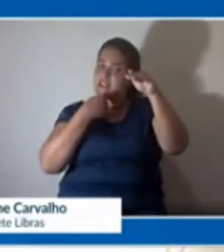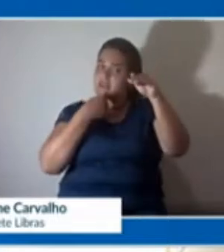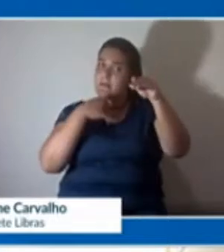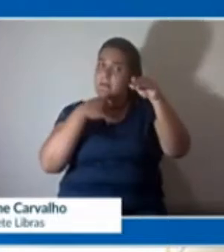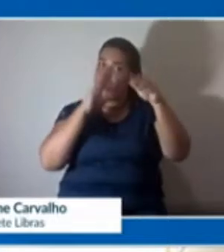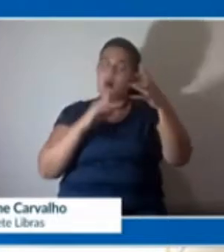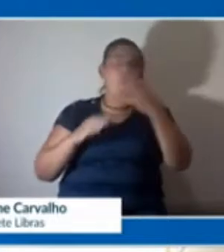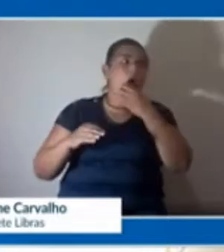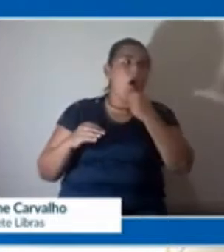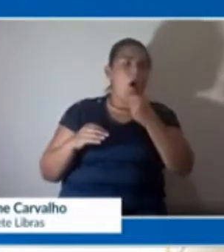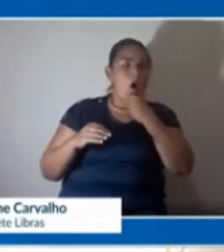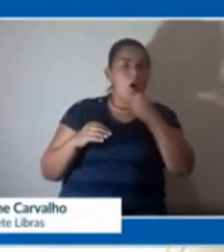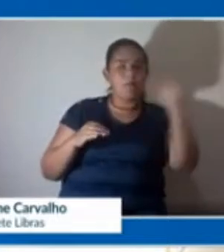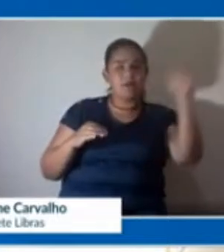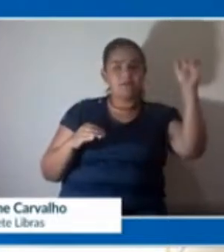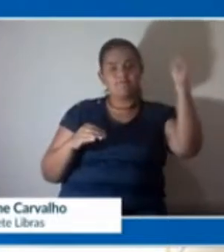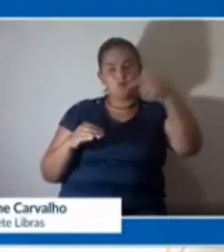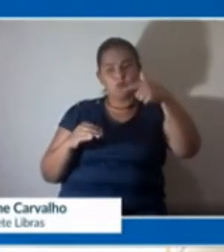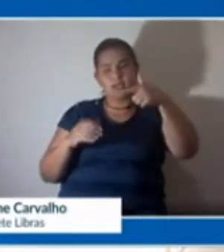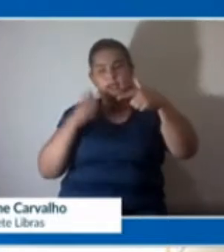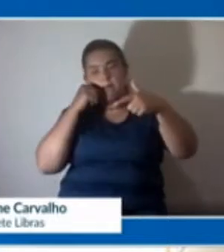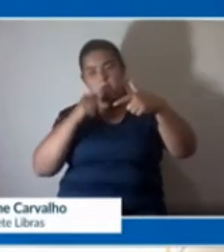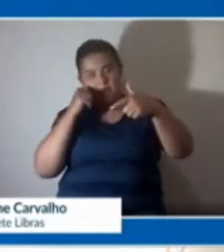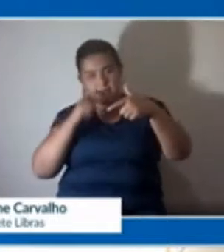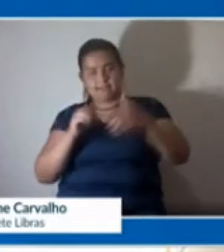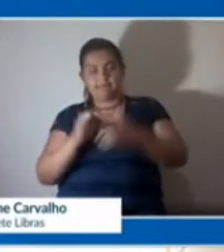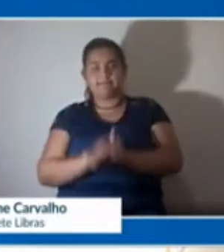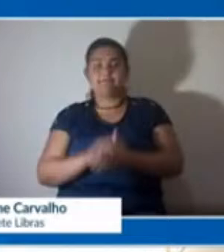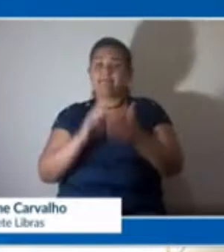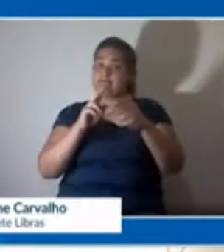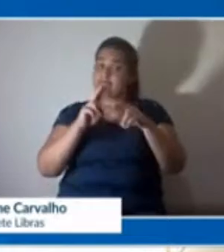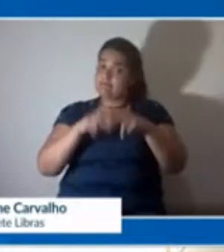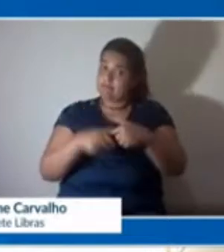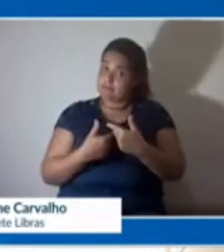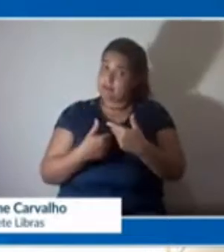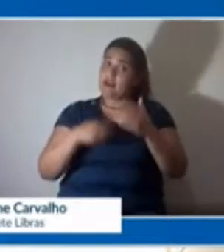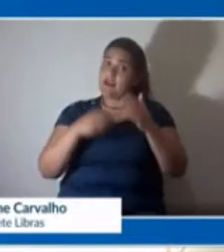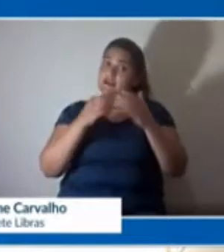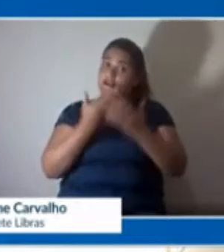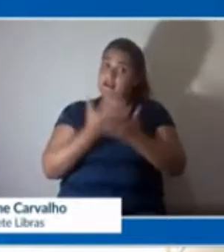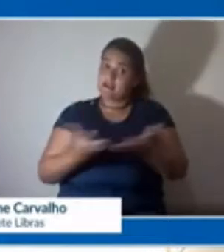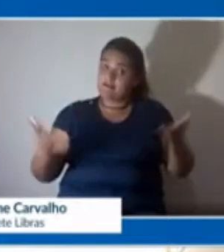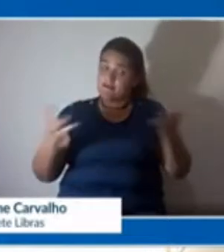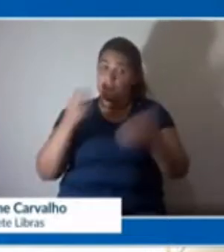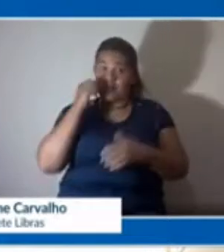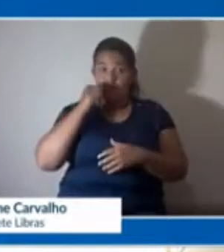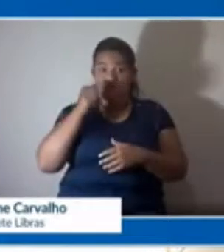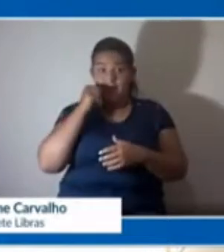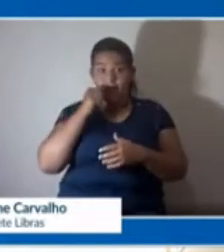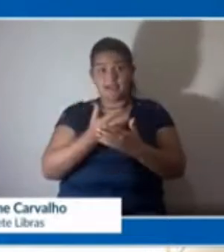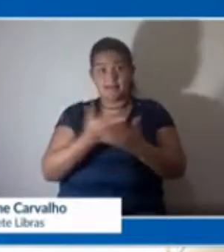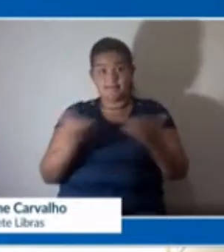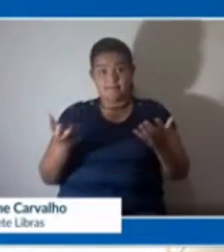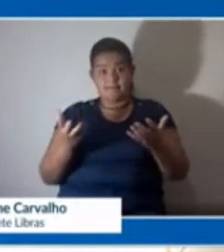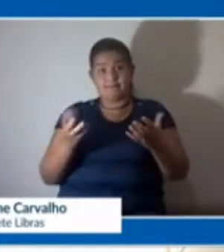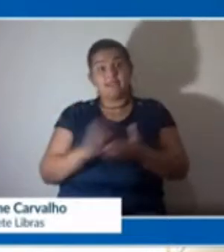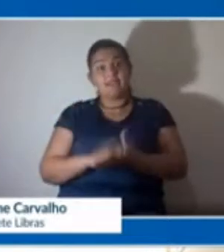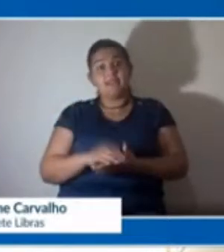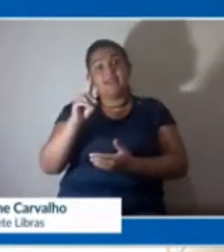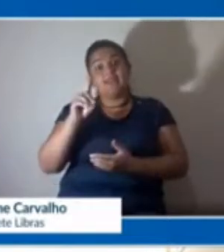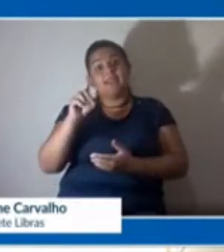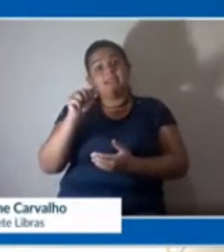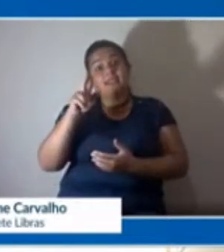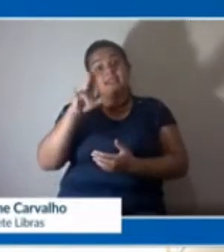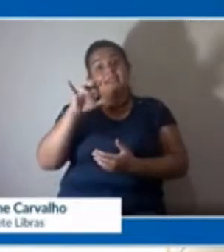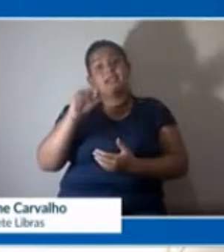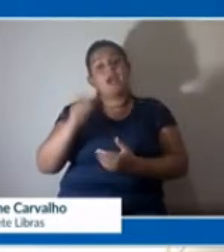iniciativas como elas fazem cinema estão aí buscando mudar essa realidade, né? E queria que a Dari, para finalizar, falasse para a gente